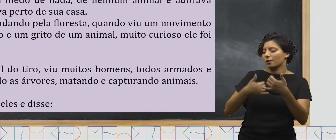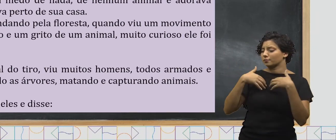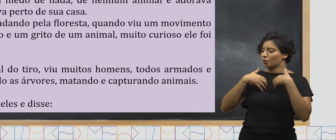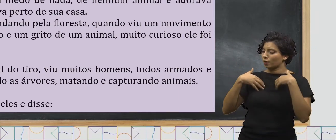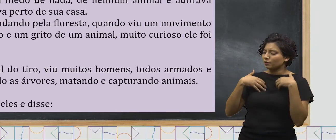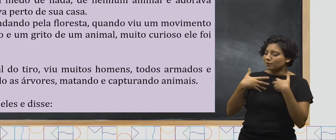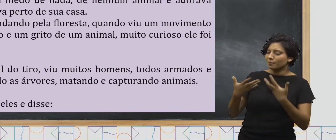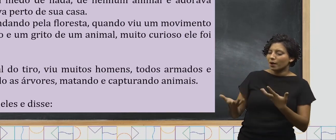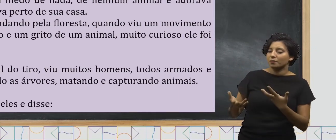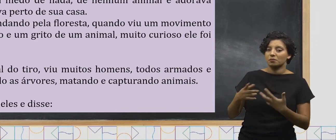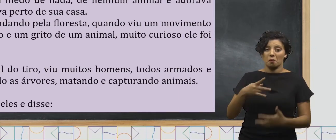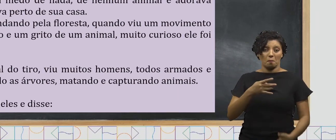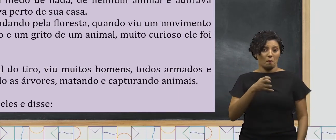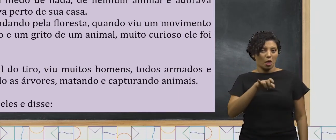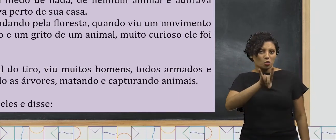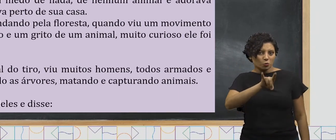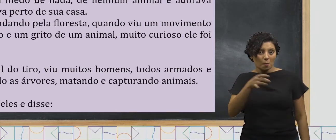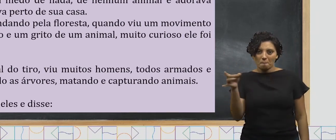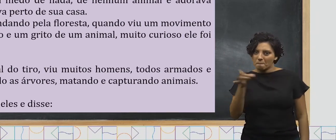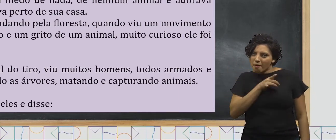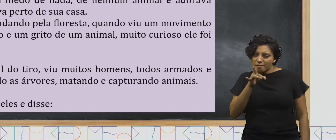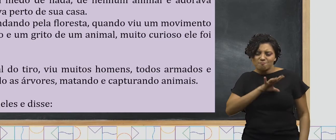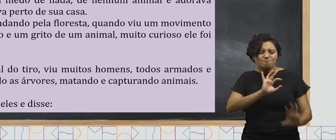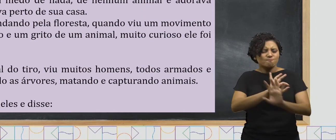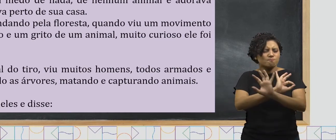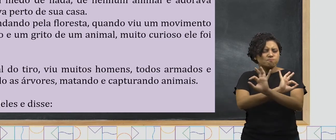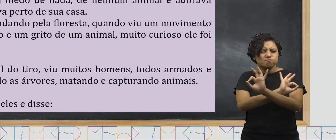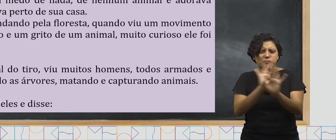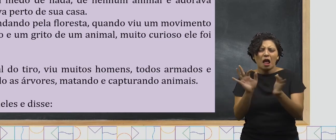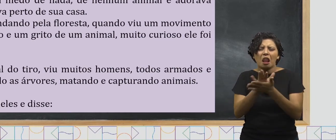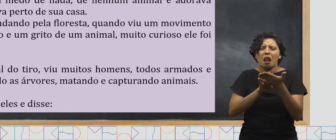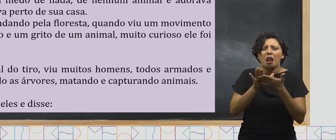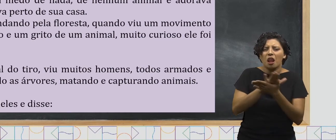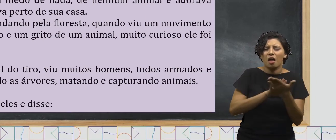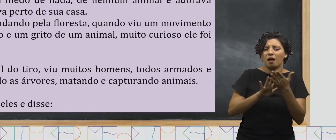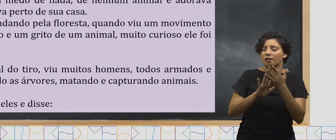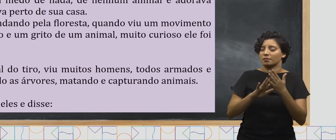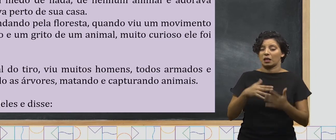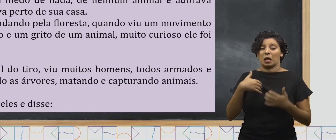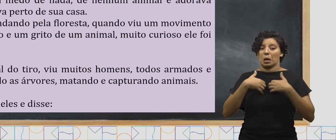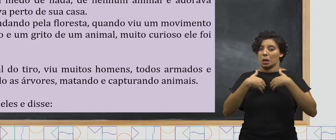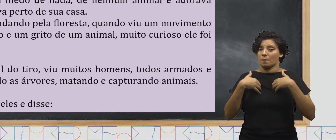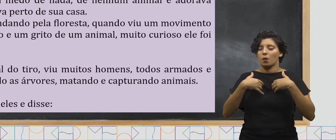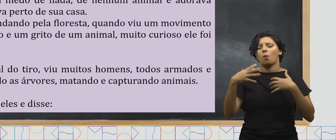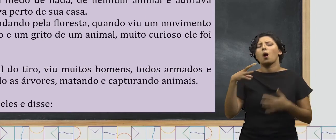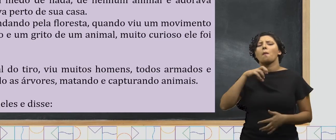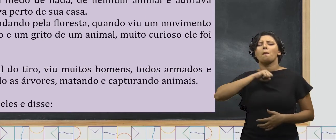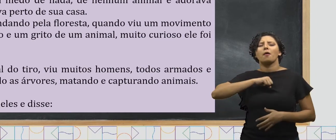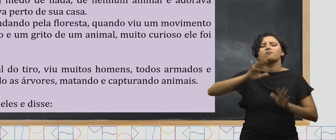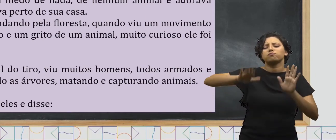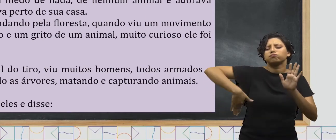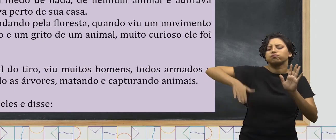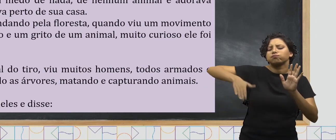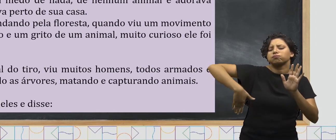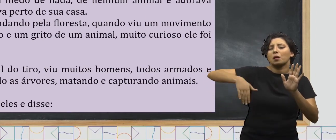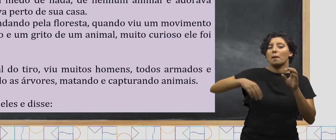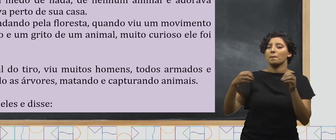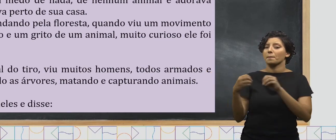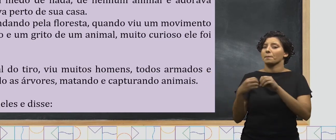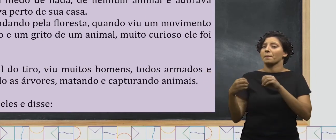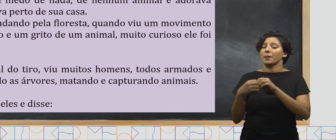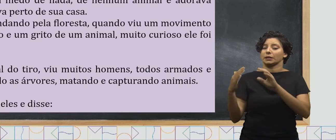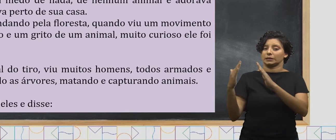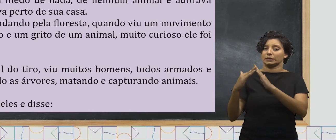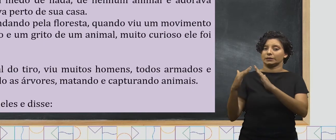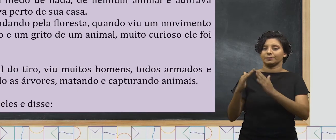os animais. Pedro não tinha medo de nada, de nenhum animal, e adorava nadar em um rio que